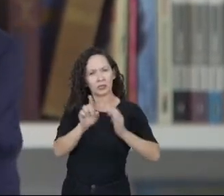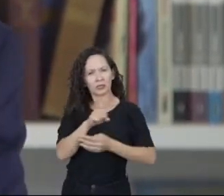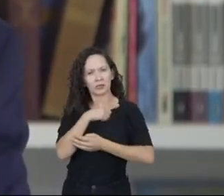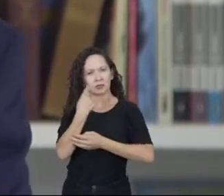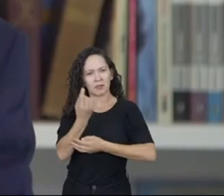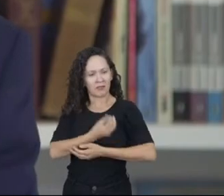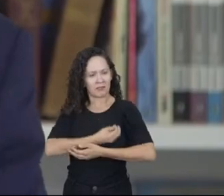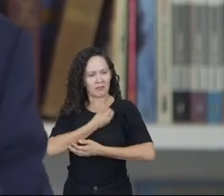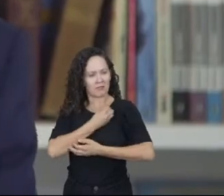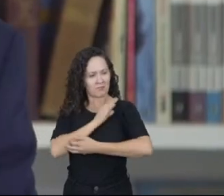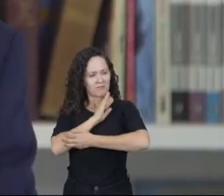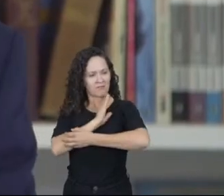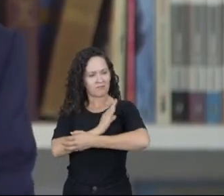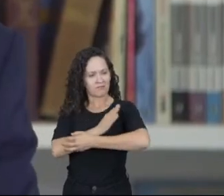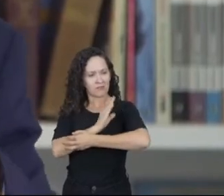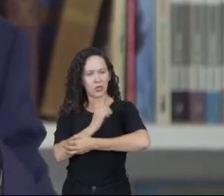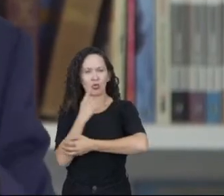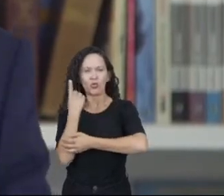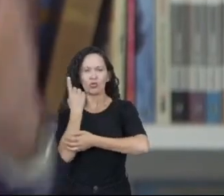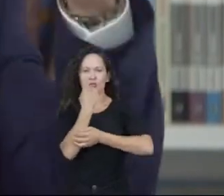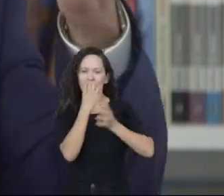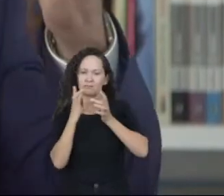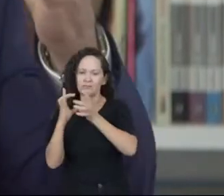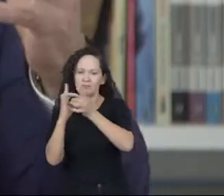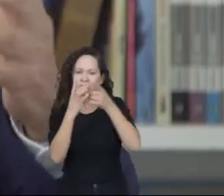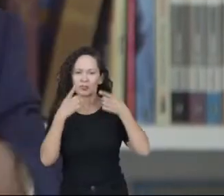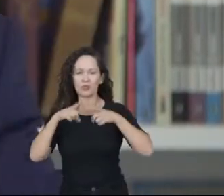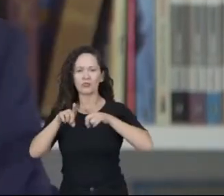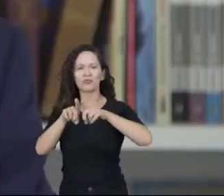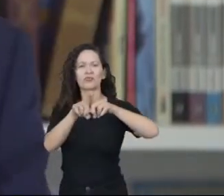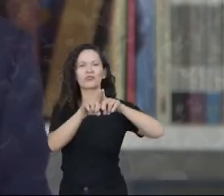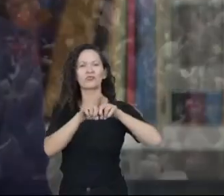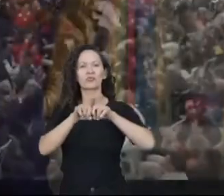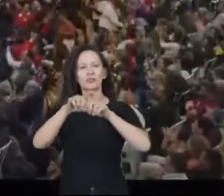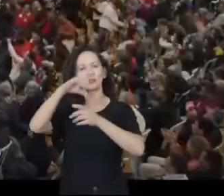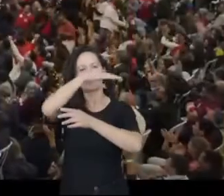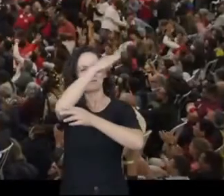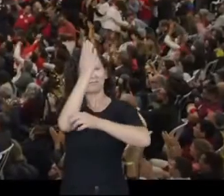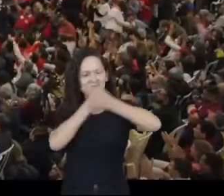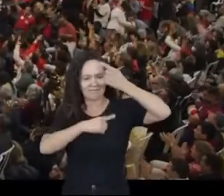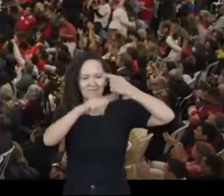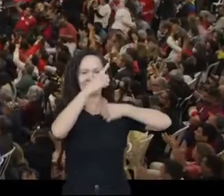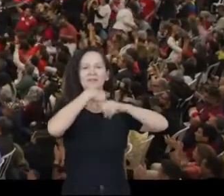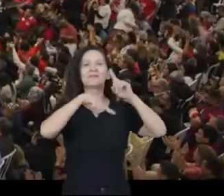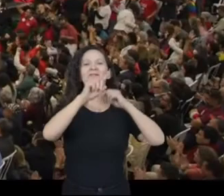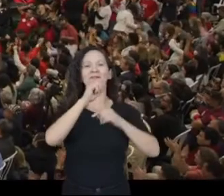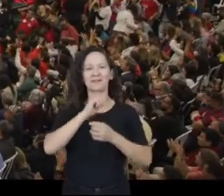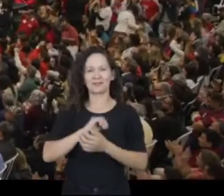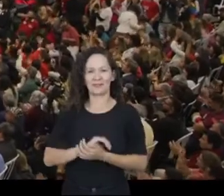sejam um só vamos juntos pelo Brasil E aí